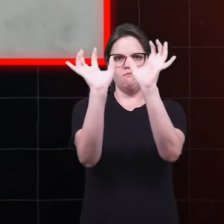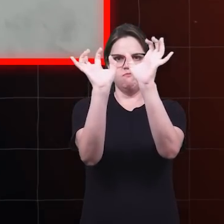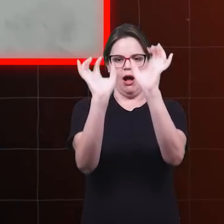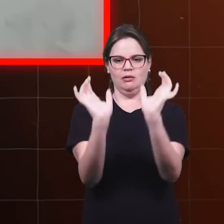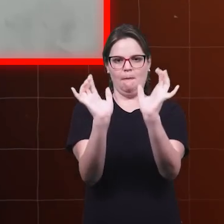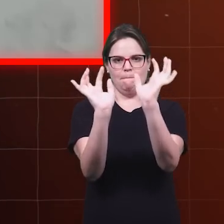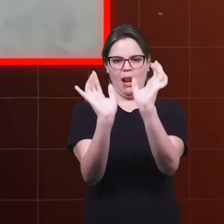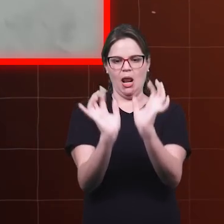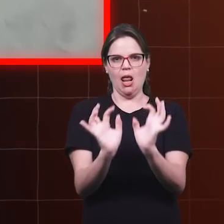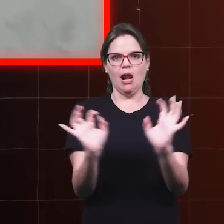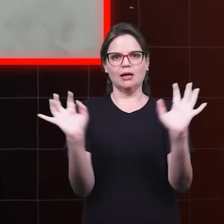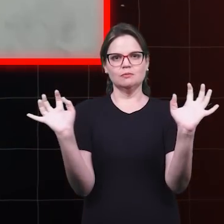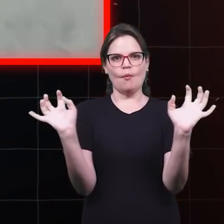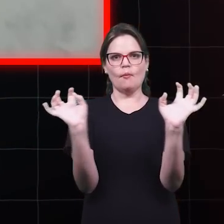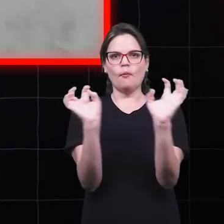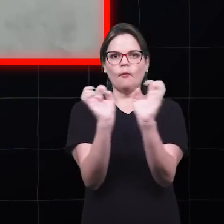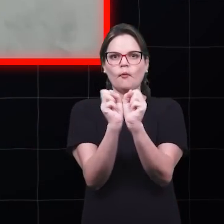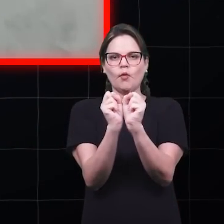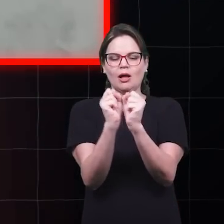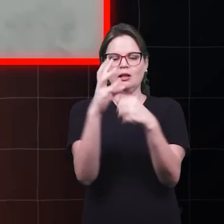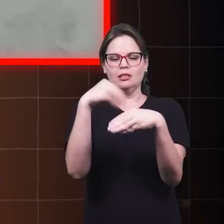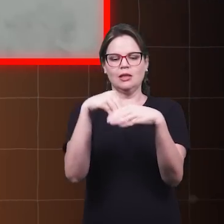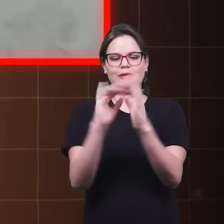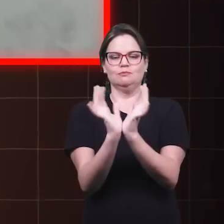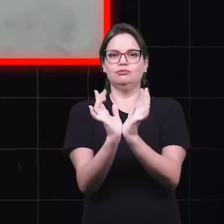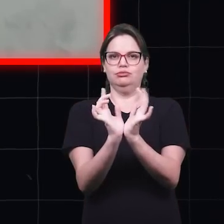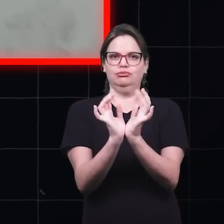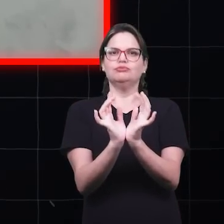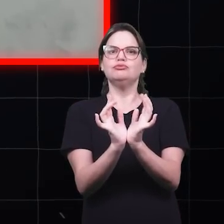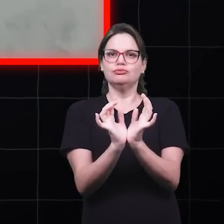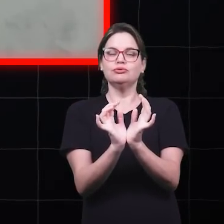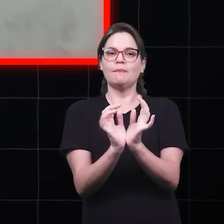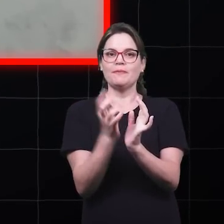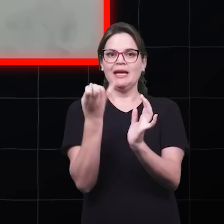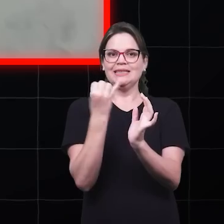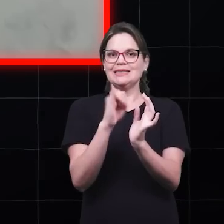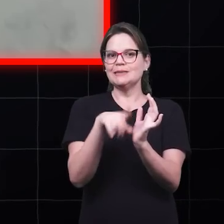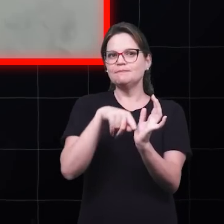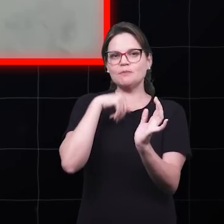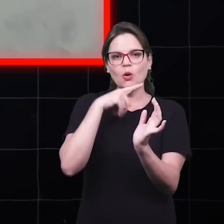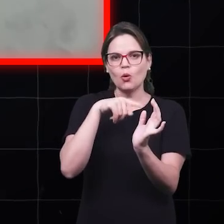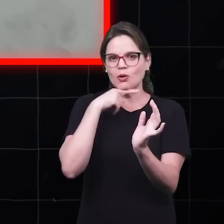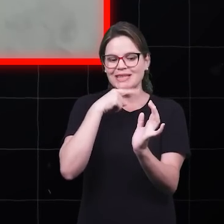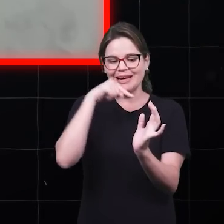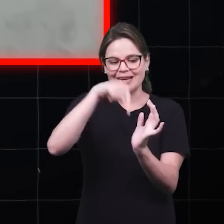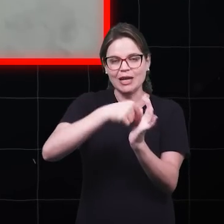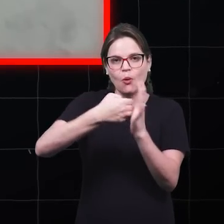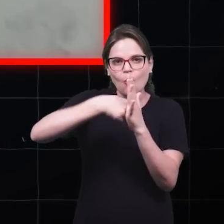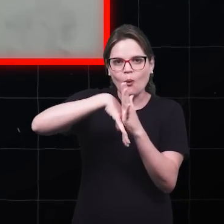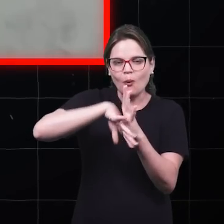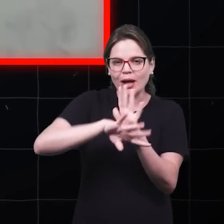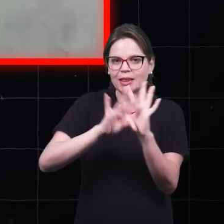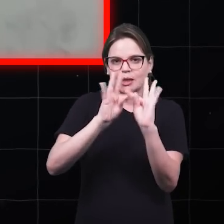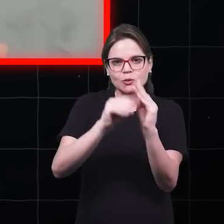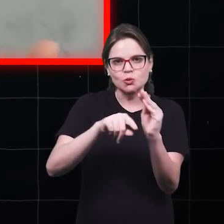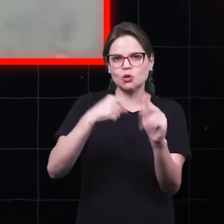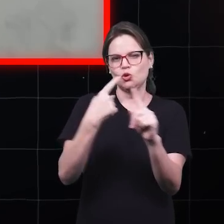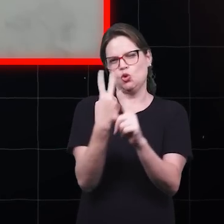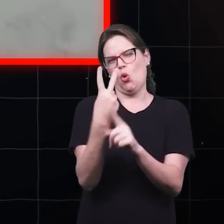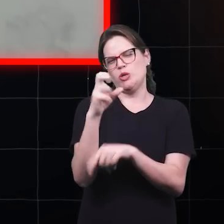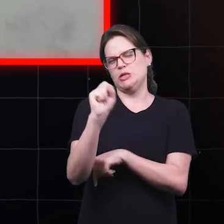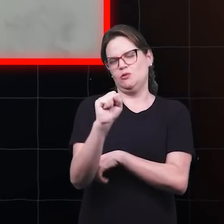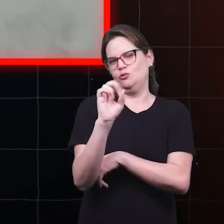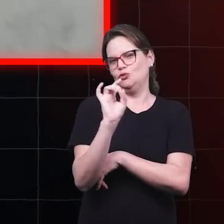conseguimos guardar tudo nessa memória sensorial, nós usamos a nossa memória de curta e de longa duração, que eu